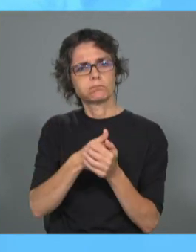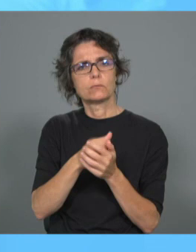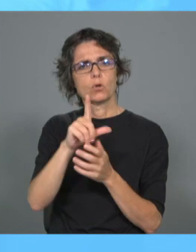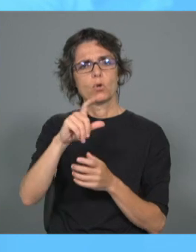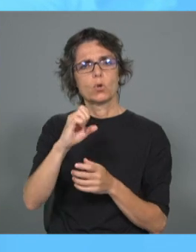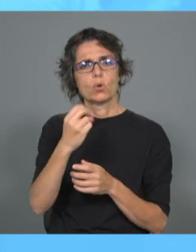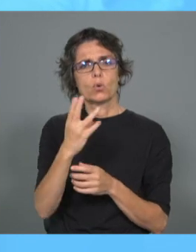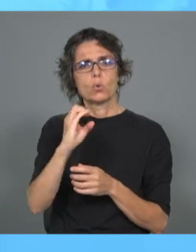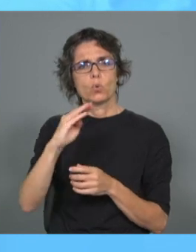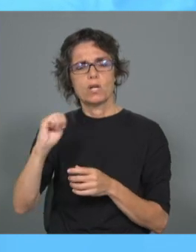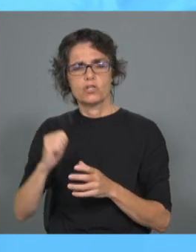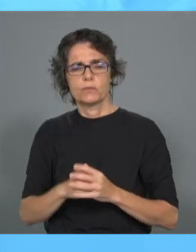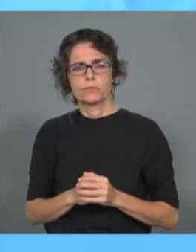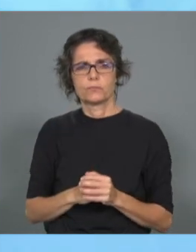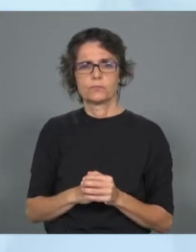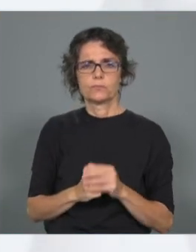Lucas.